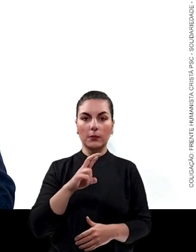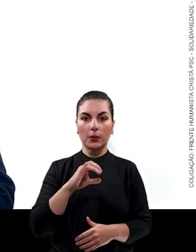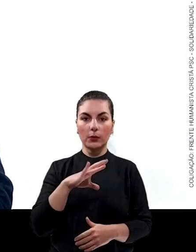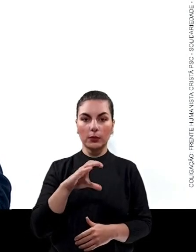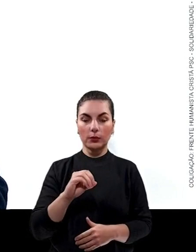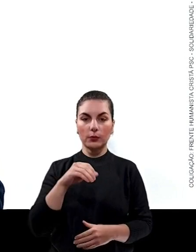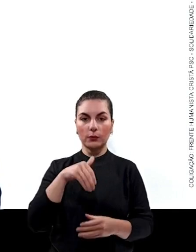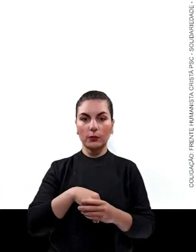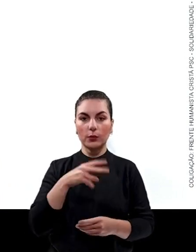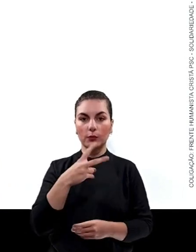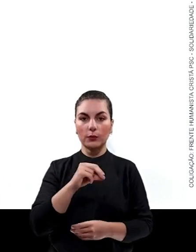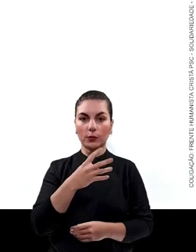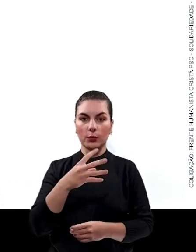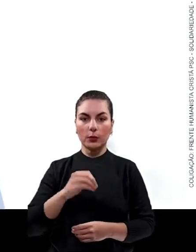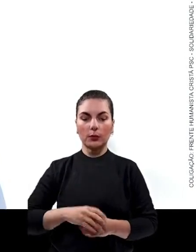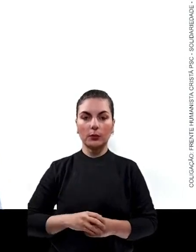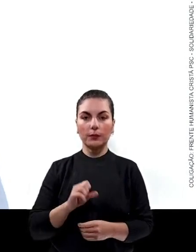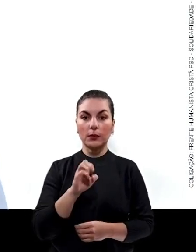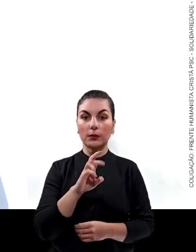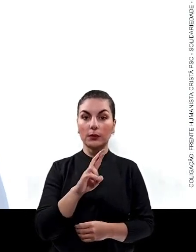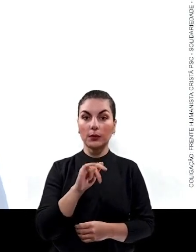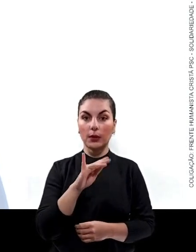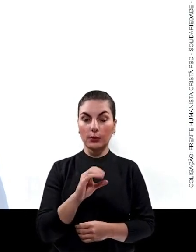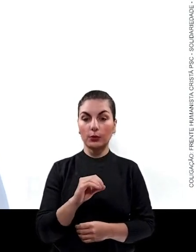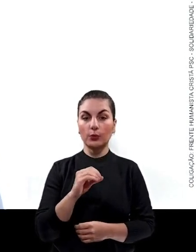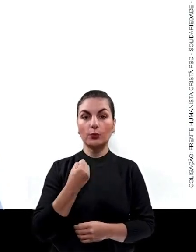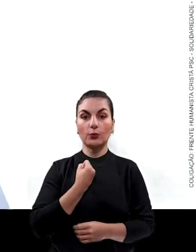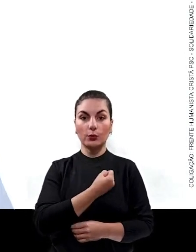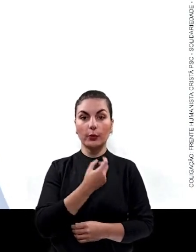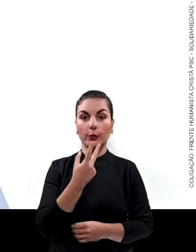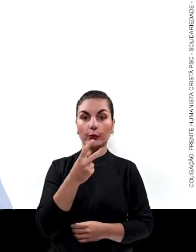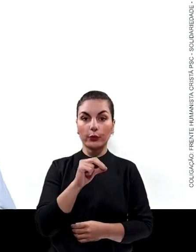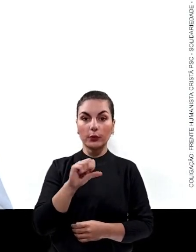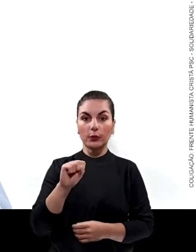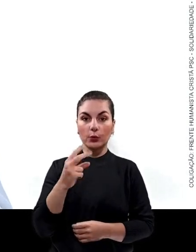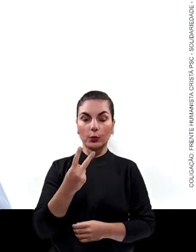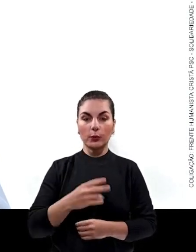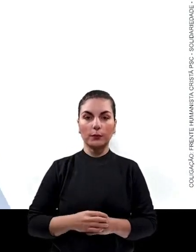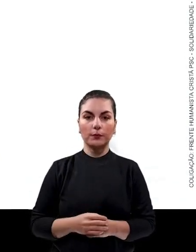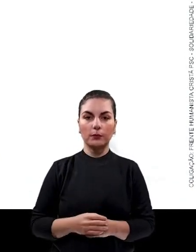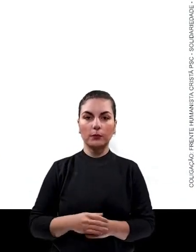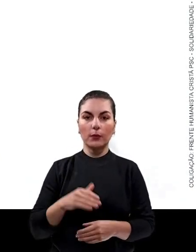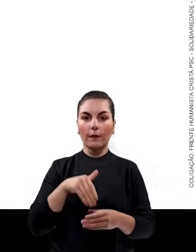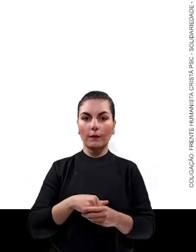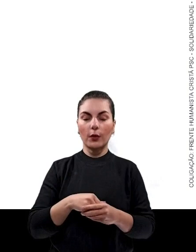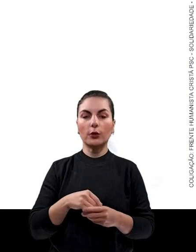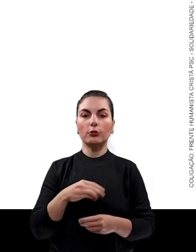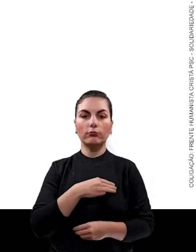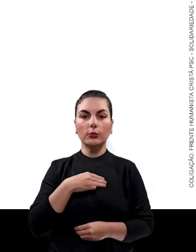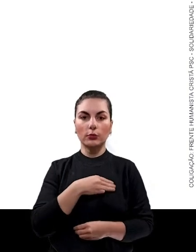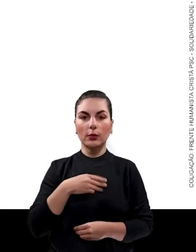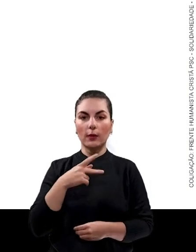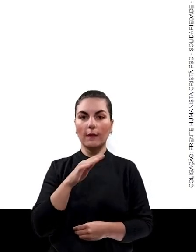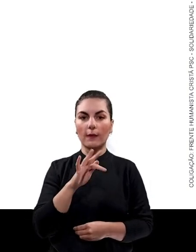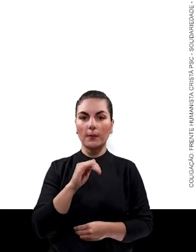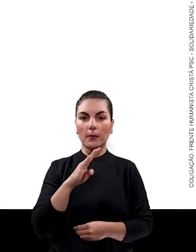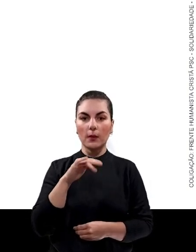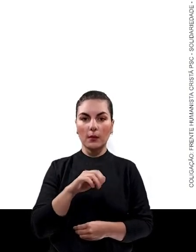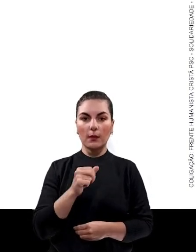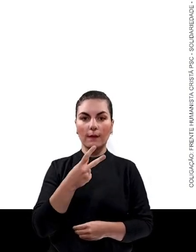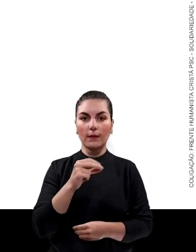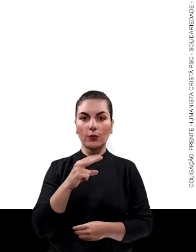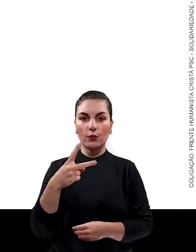Maurício Machado, vote 2040. Sérgio Pires Cabeludo, número 2002. Vote na missionária Fabiana